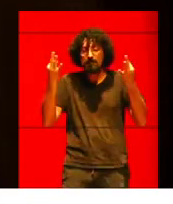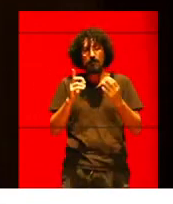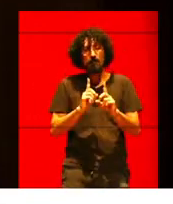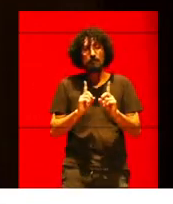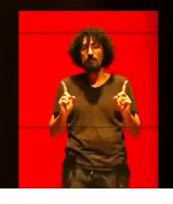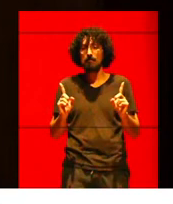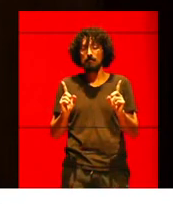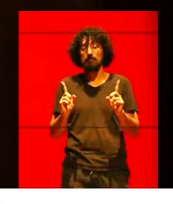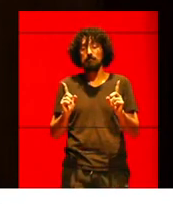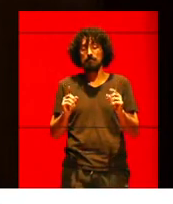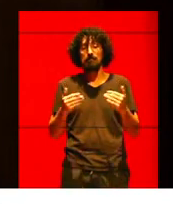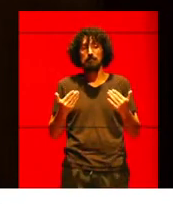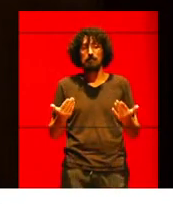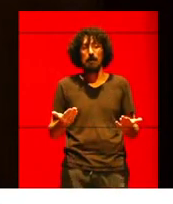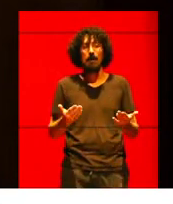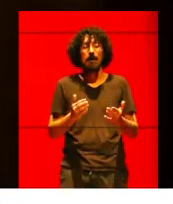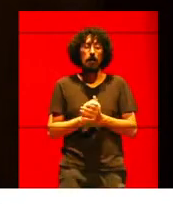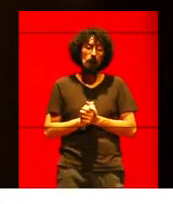volta, entendeu?